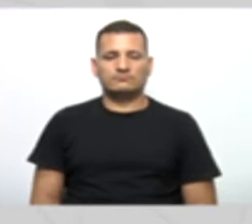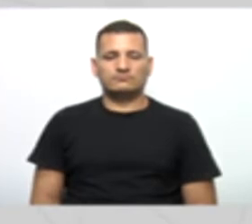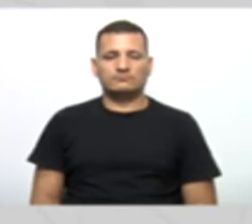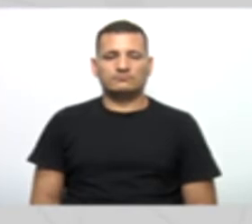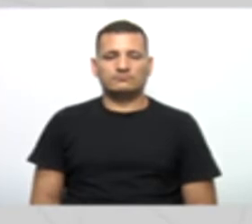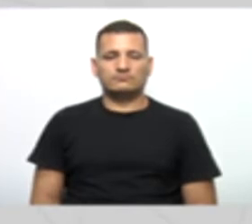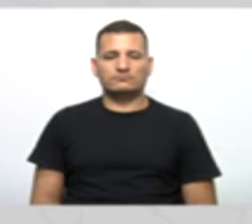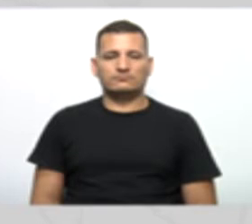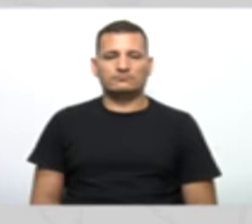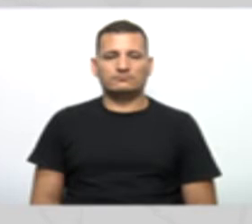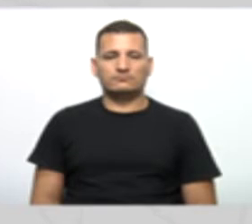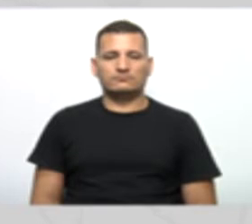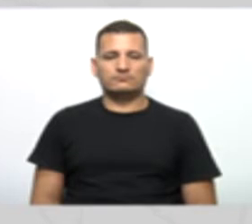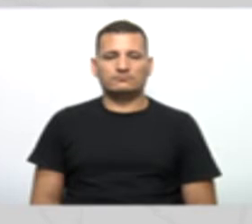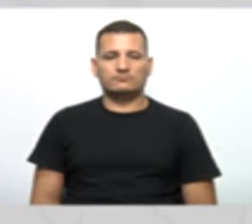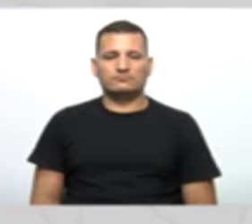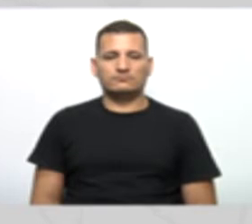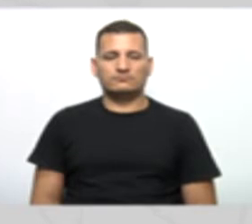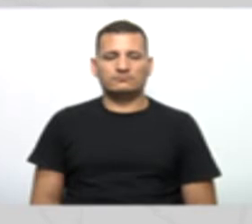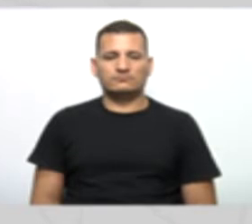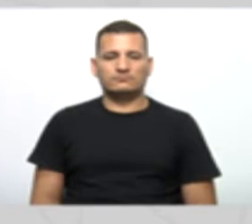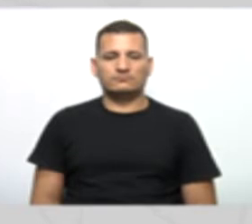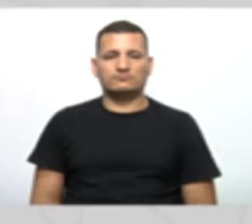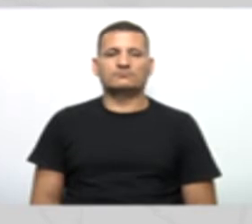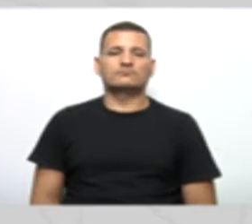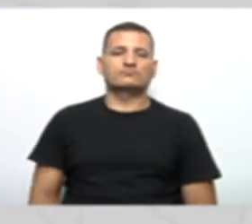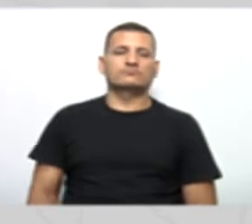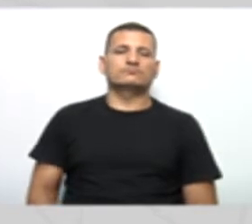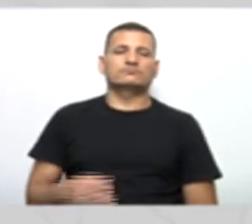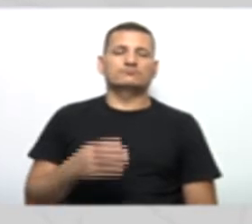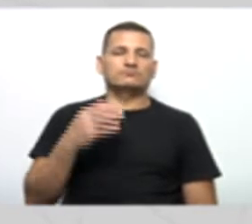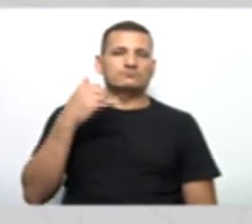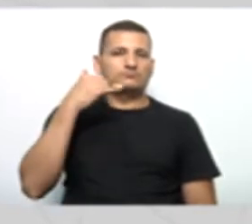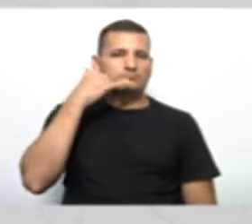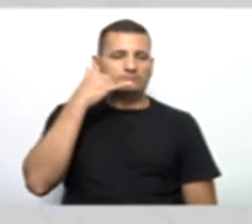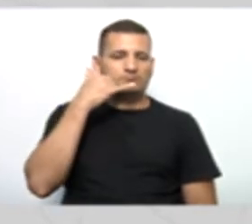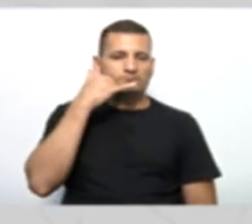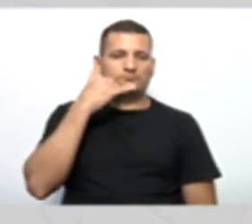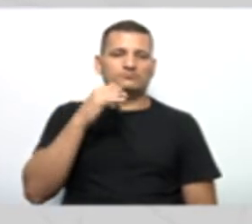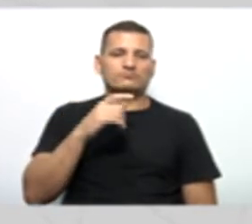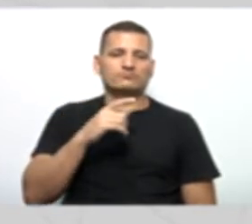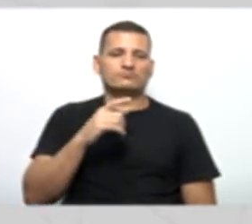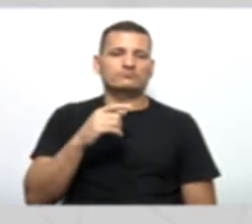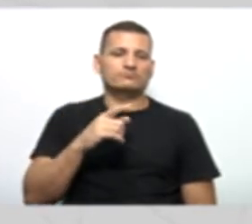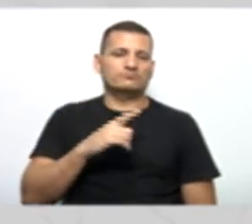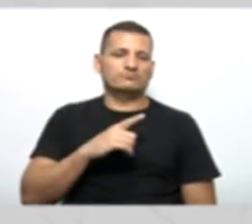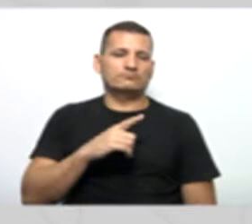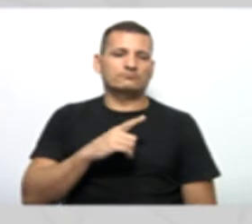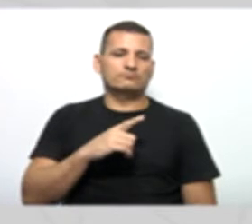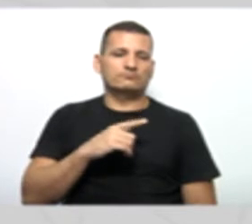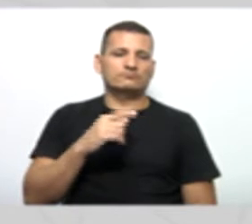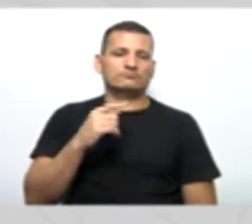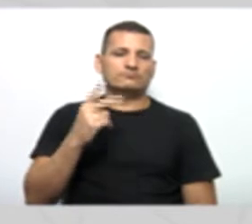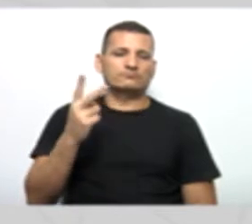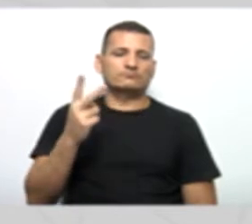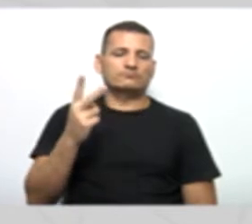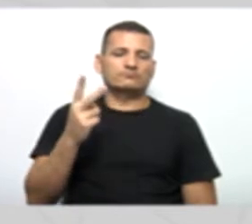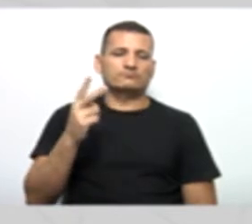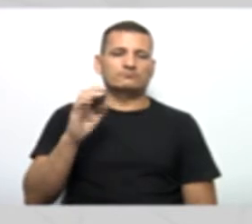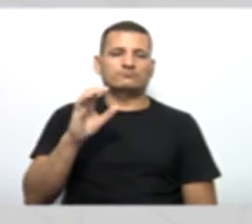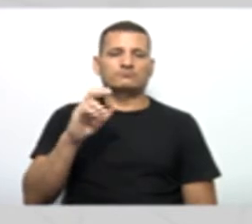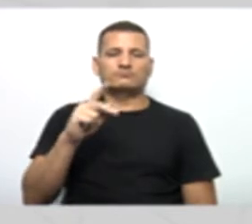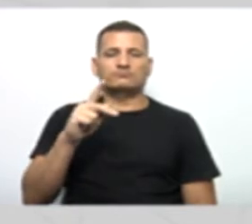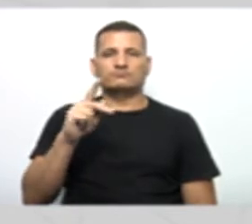Aqui no telefone, nós temos a chave primária dele, que é o número, e uma chave estrangeira aqui, que é o CPF número. Em carro,